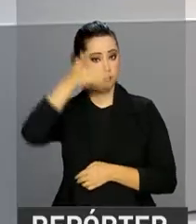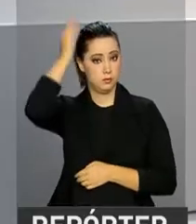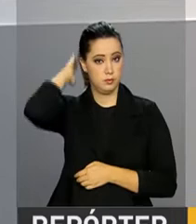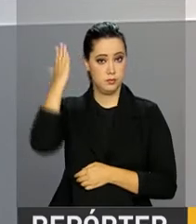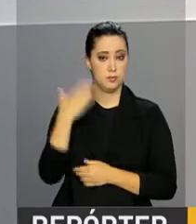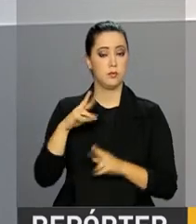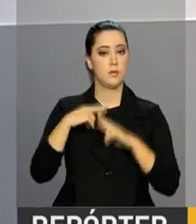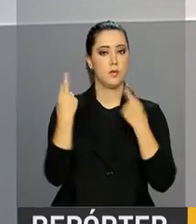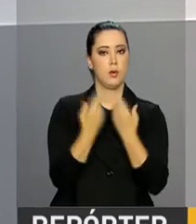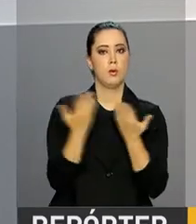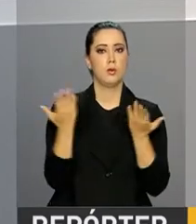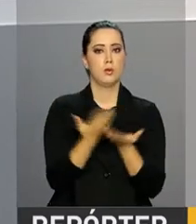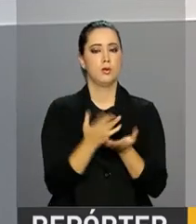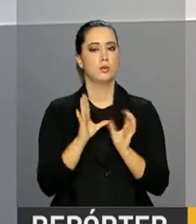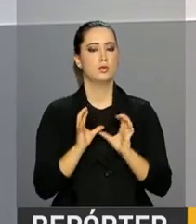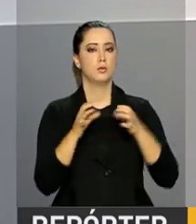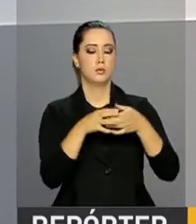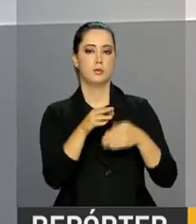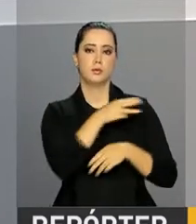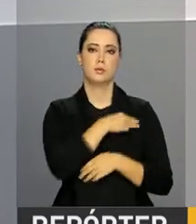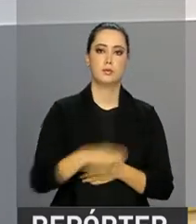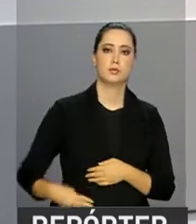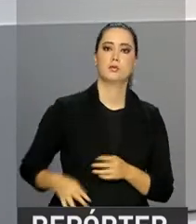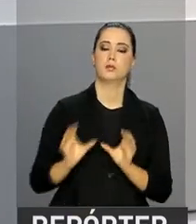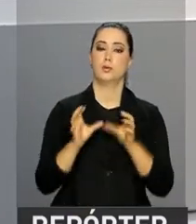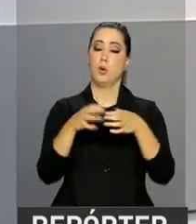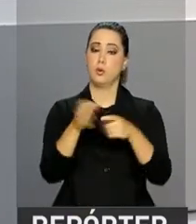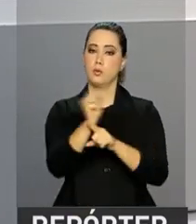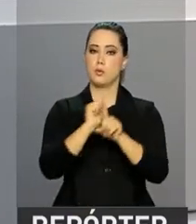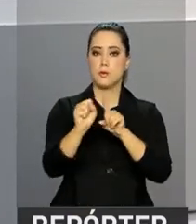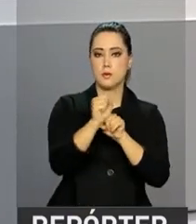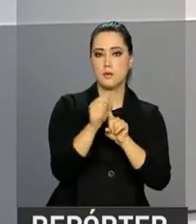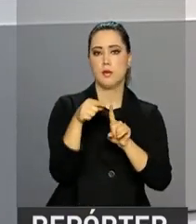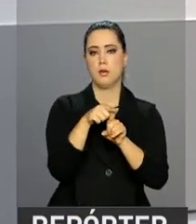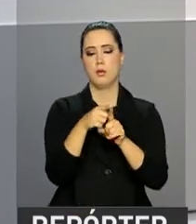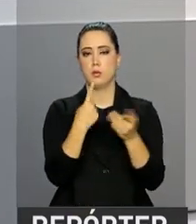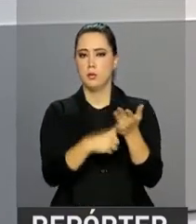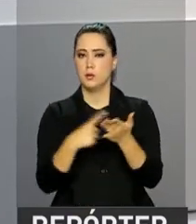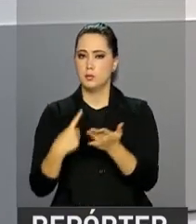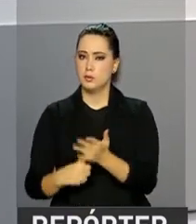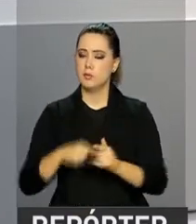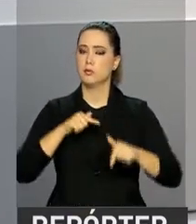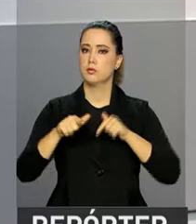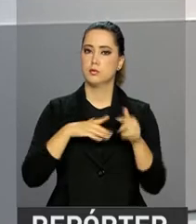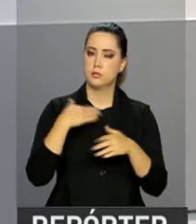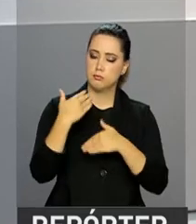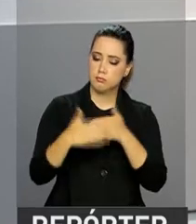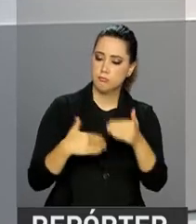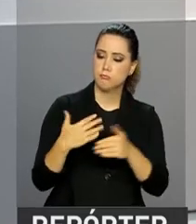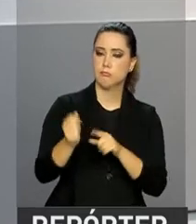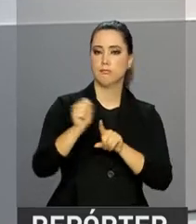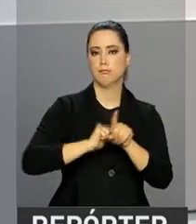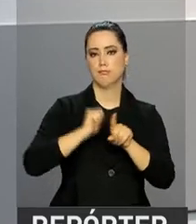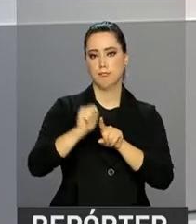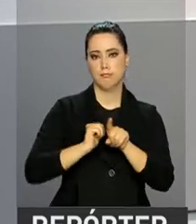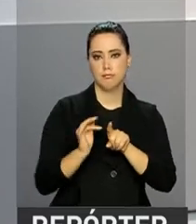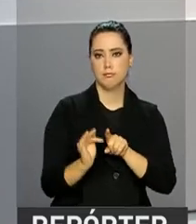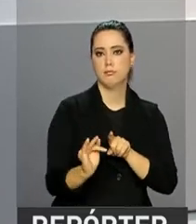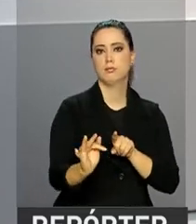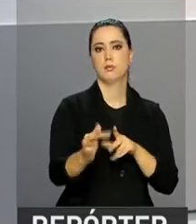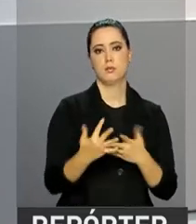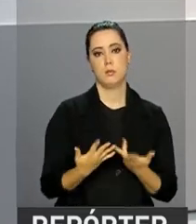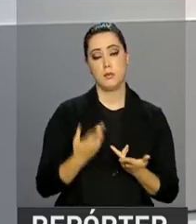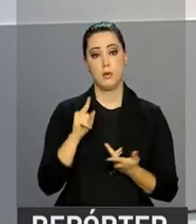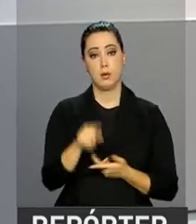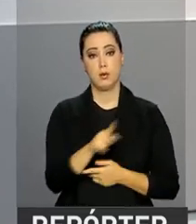presidente Michel Temer se reuniu hoje com ministros da área social para fechar uma agenda de trabalho para os próximos meses. Segundo o presidente